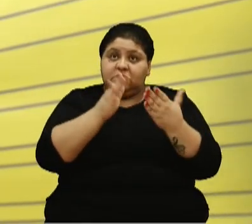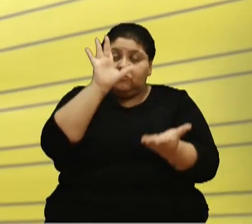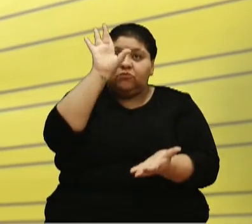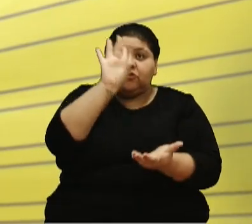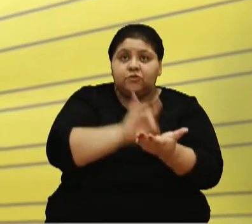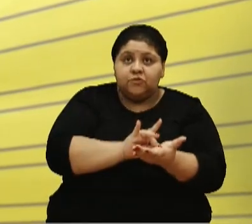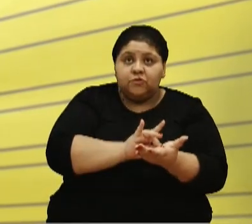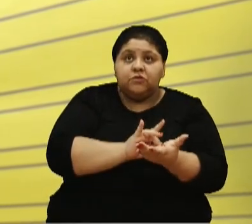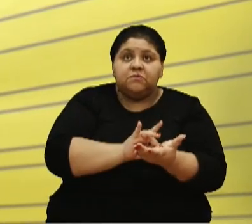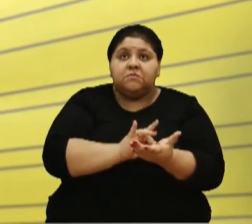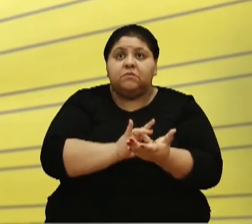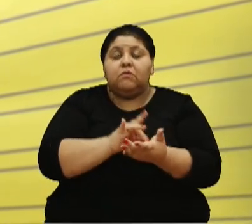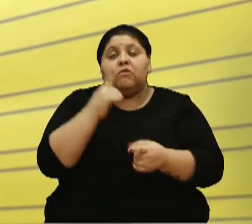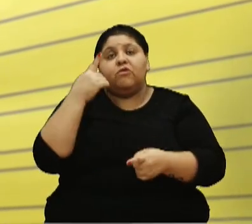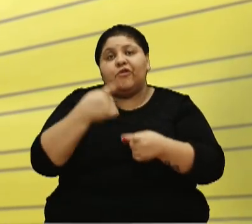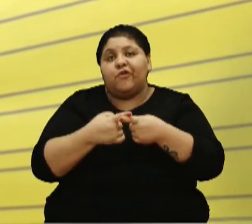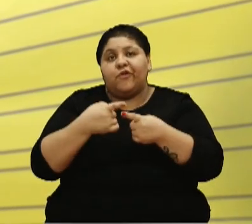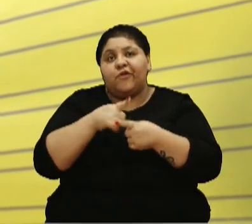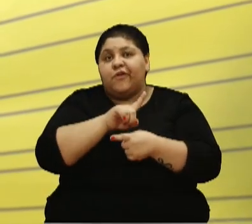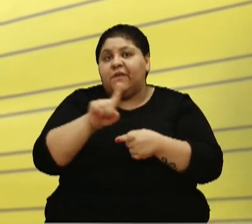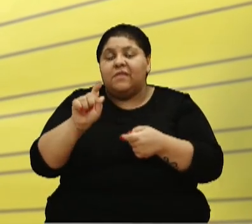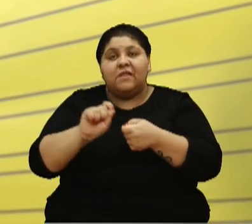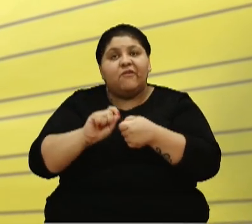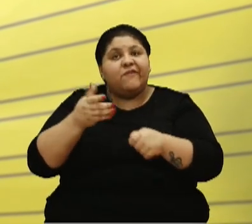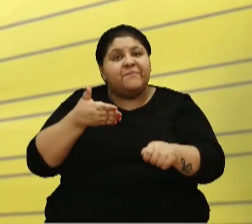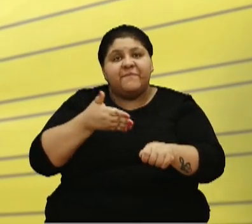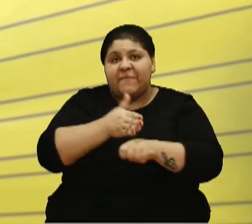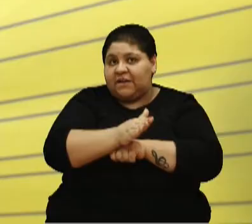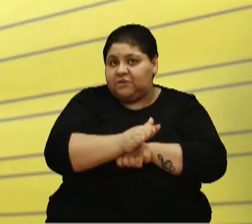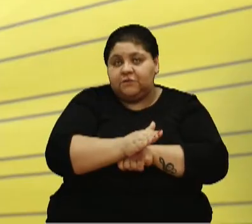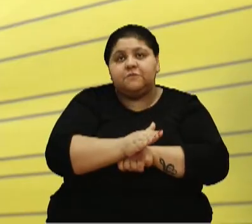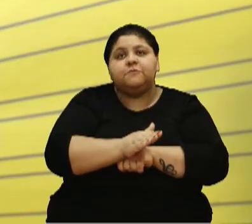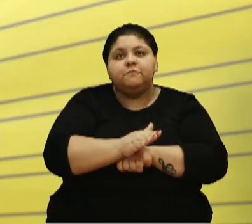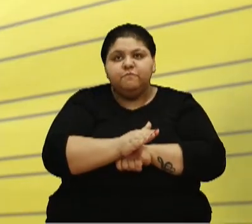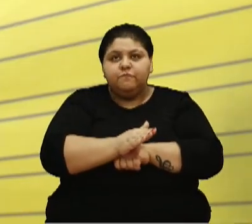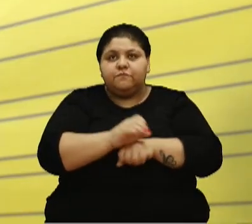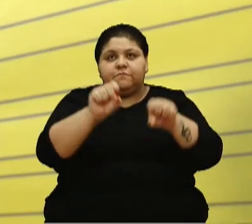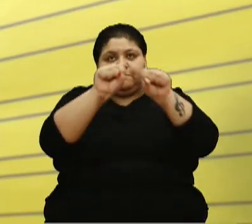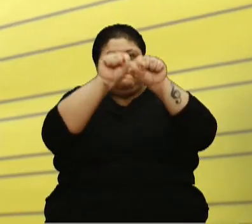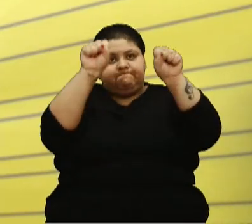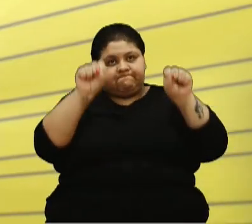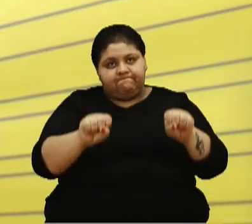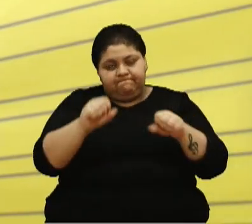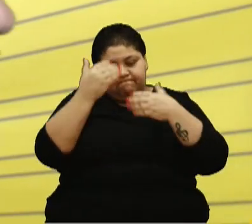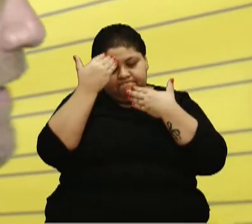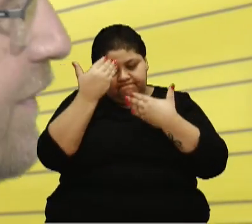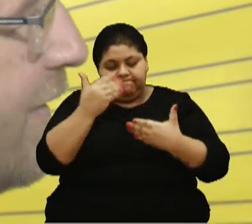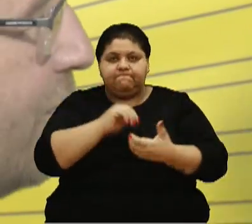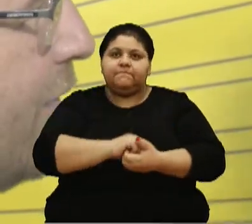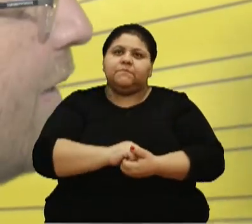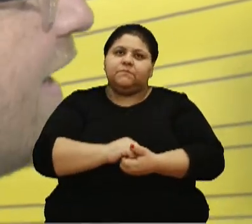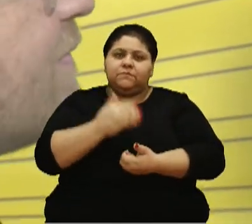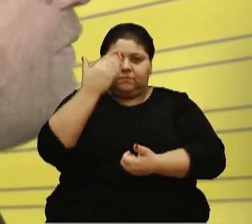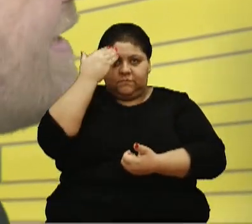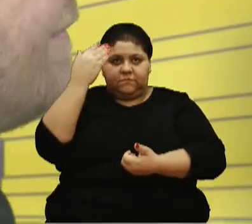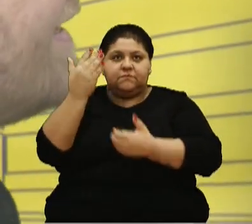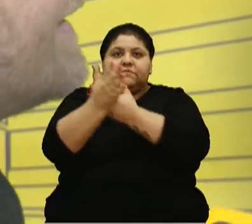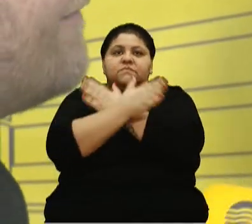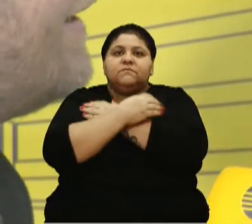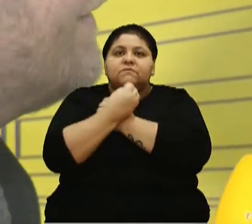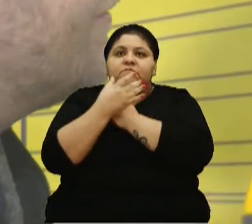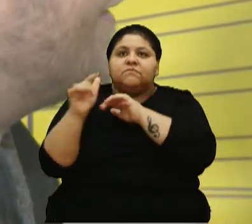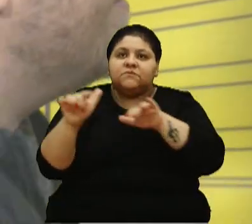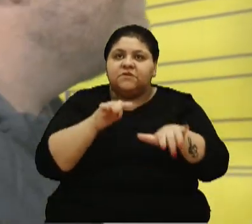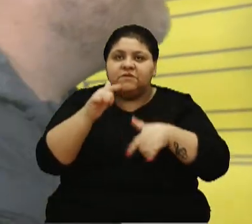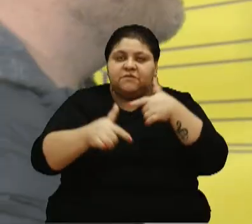decretada, justamente porque ele não fez e não fará parte do sistema. Muito obrigado. Obrigado, vereador. Um abraço, uma boa semana